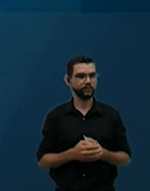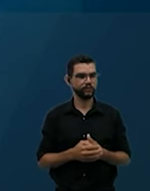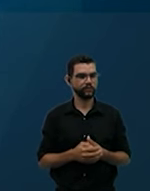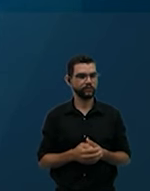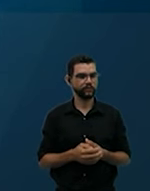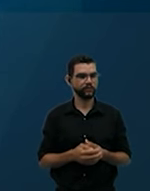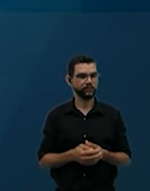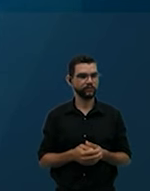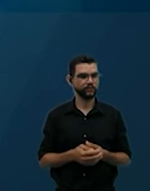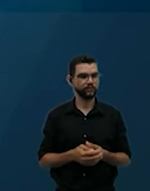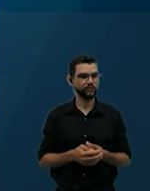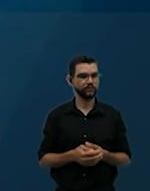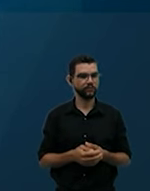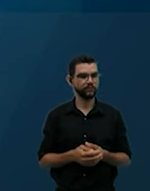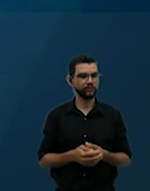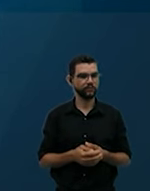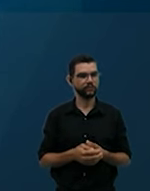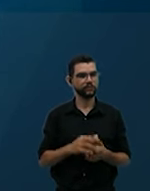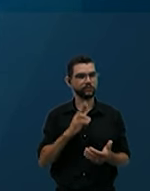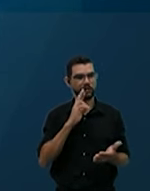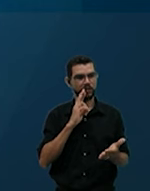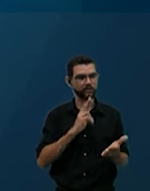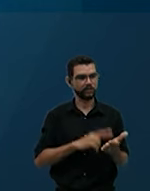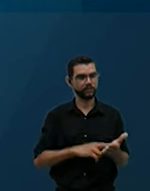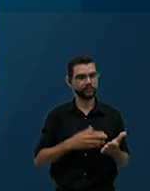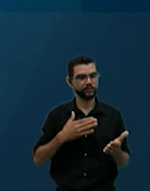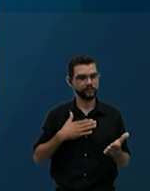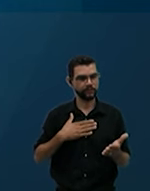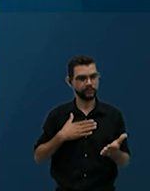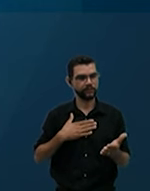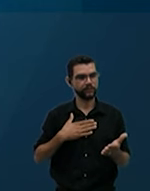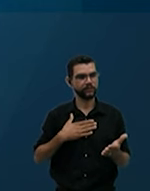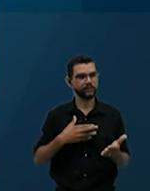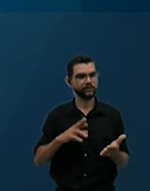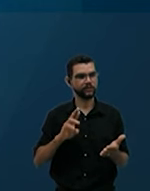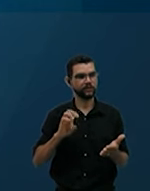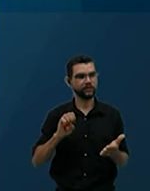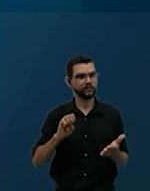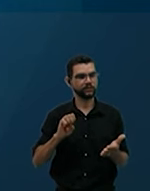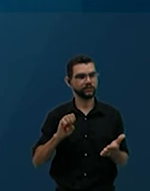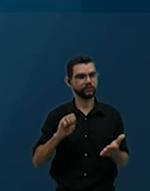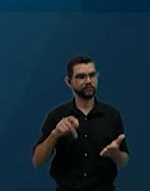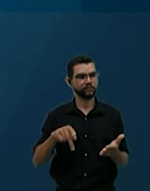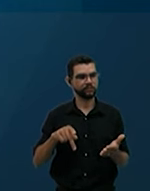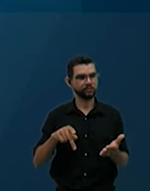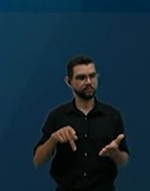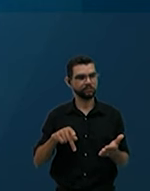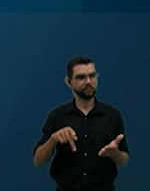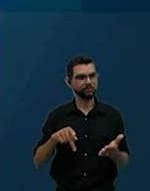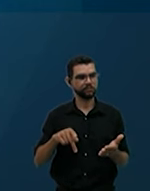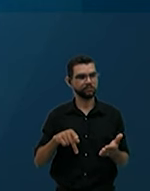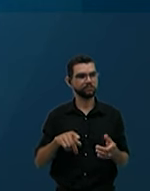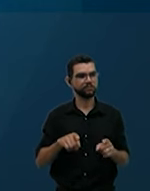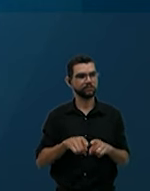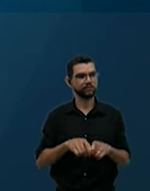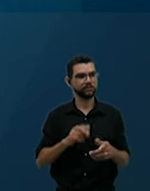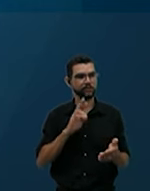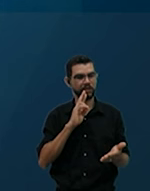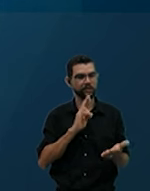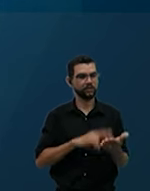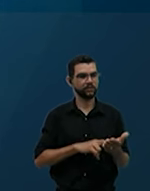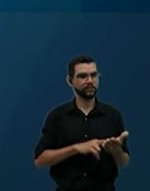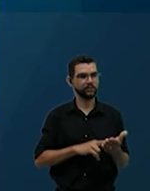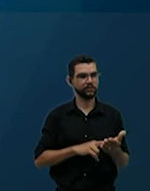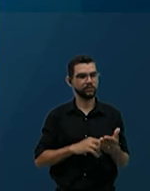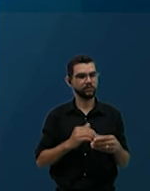relatado por mim, o RESC 1989-584, relatado pelo ministro Benedito Gonçalves, relatado